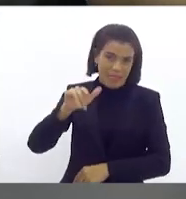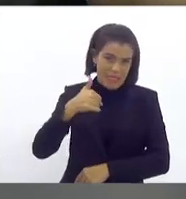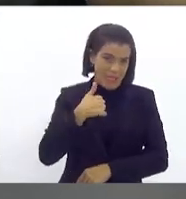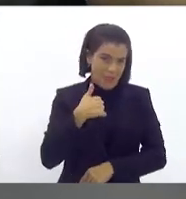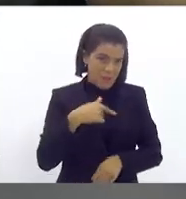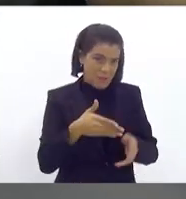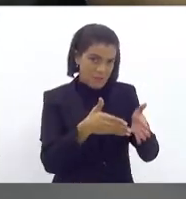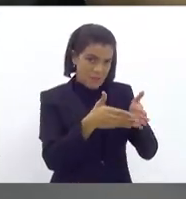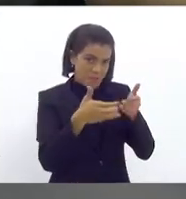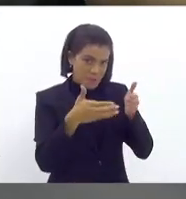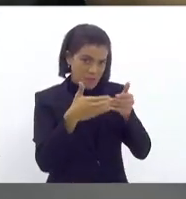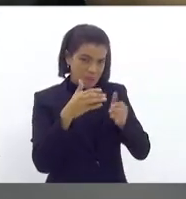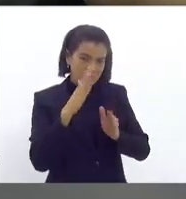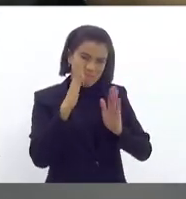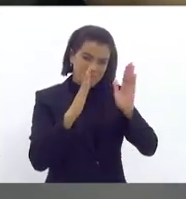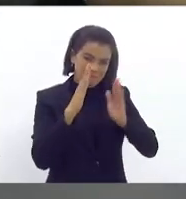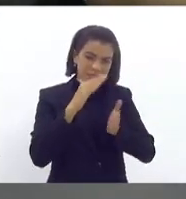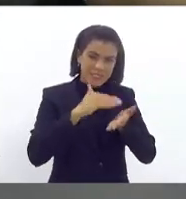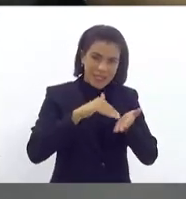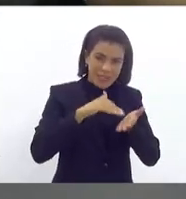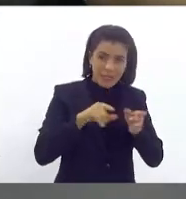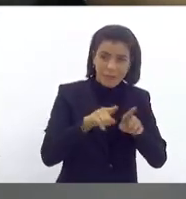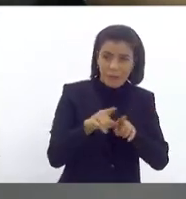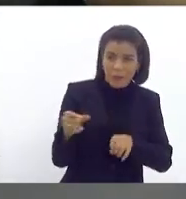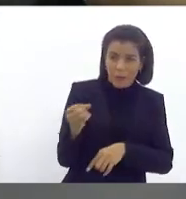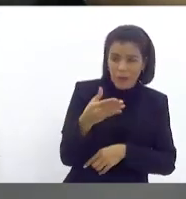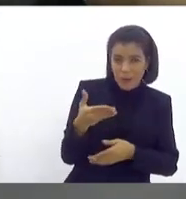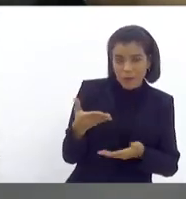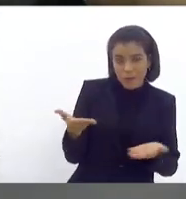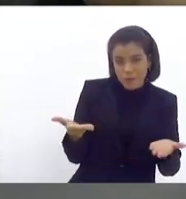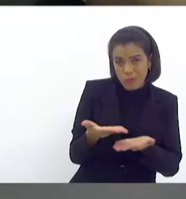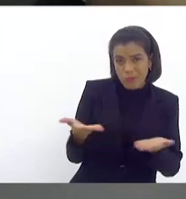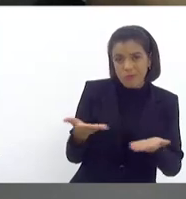o então secretário, também atual secretário,